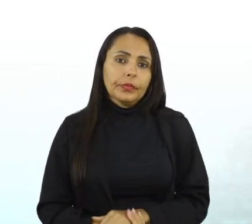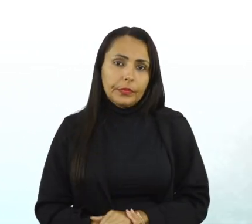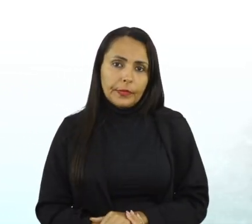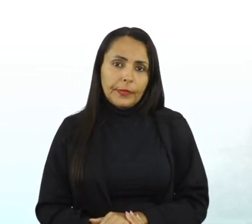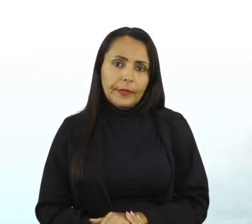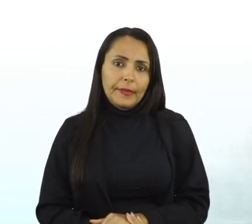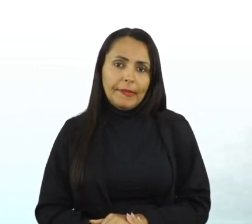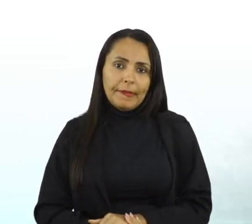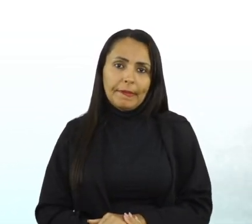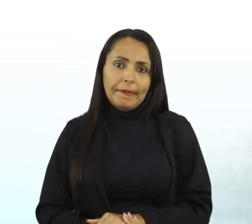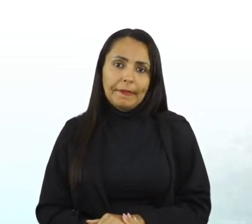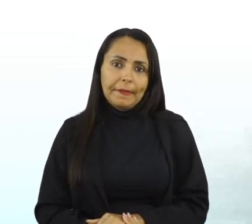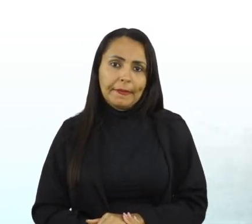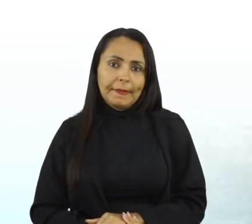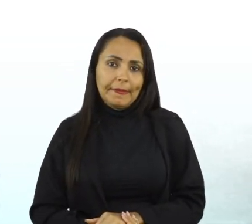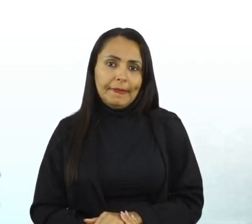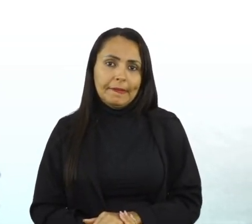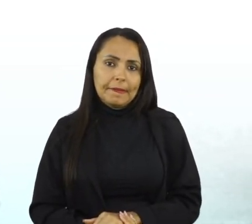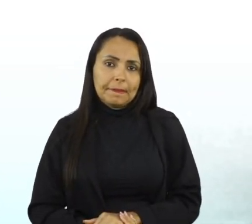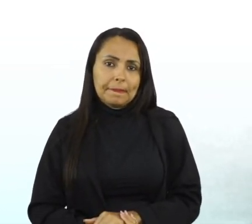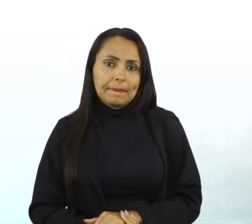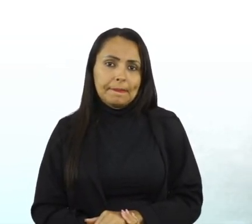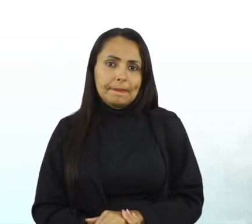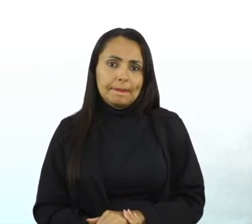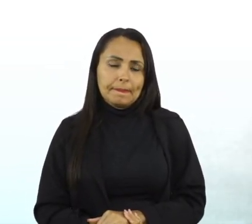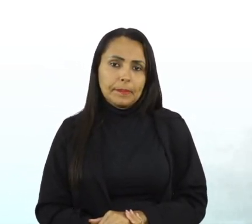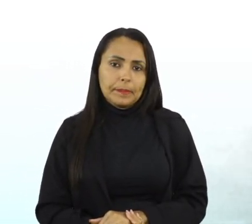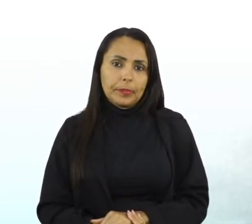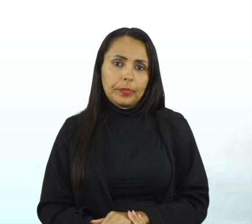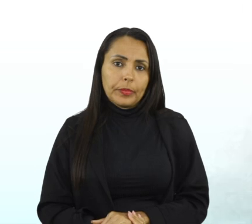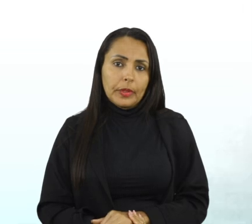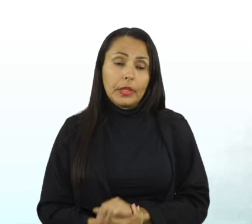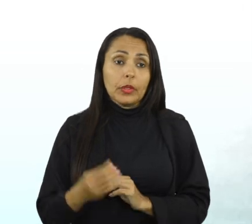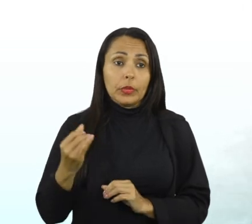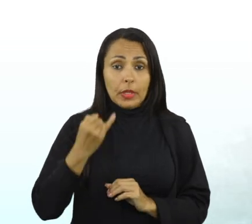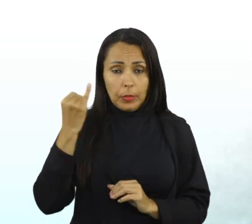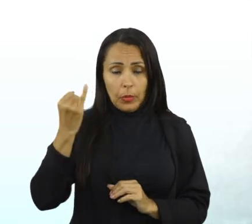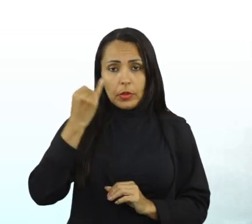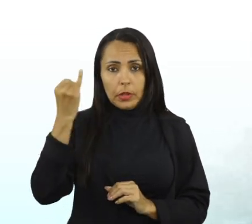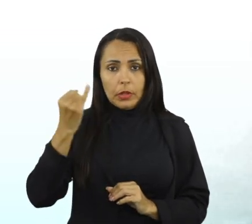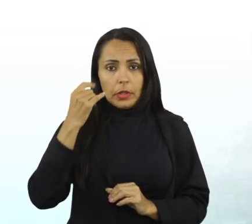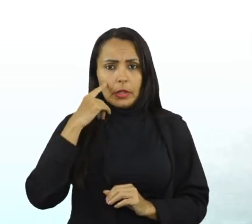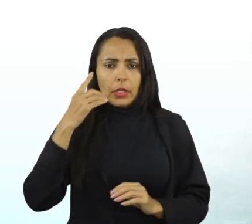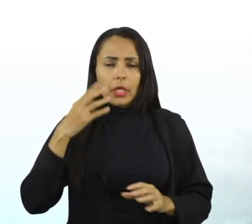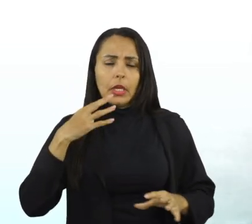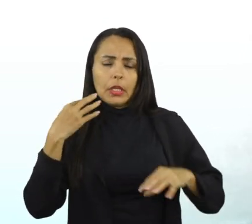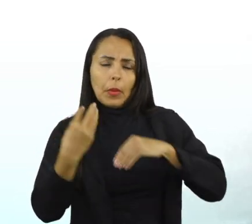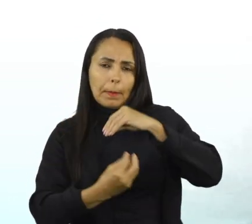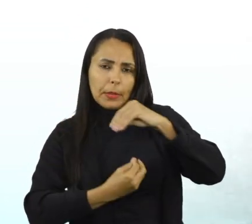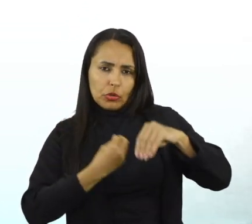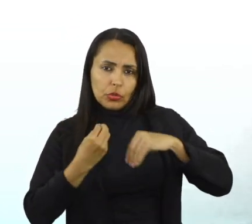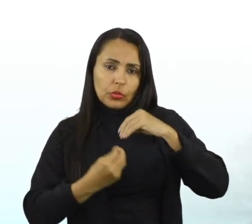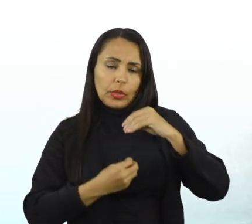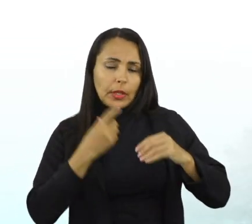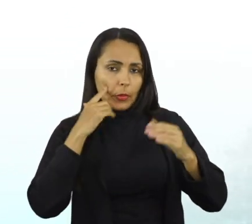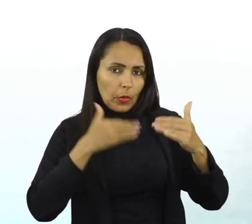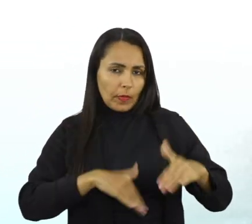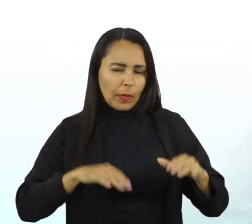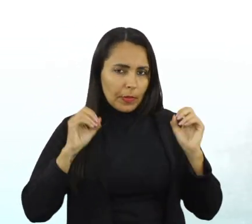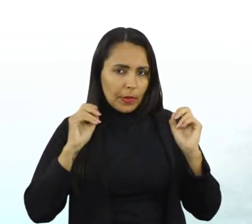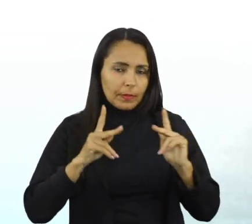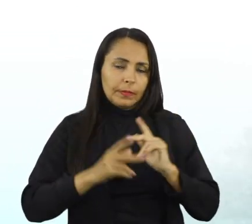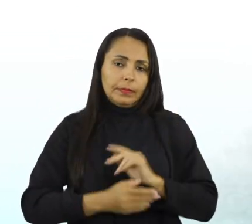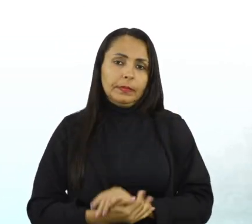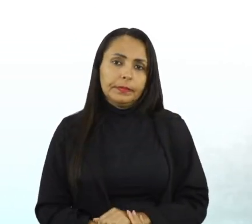quem está escrevendo o texto, de quem produziu o texto. Então, fica atento. Isso é muito importante, porque muitas vezes eles misturam nas provas,